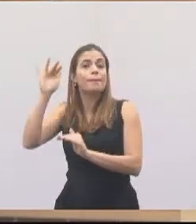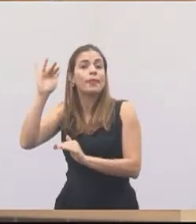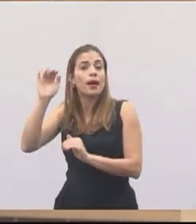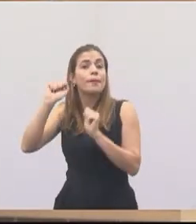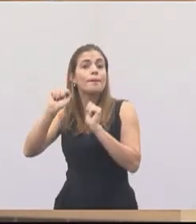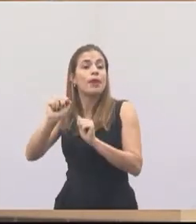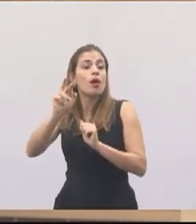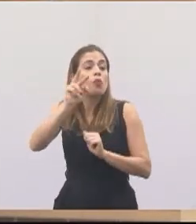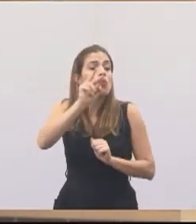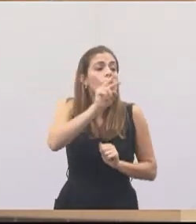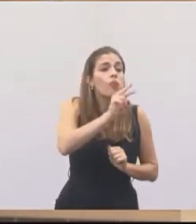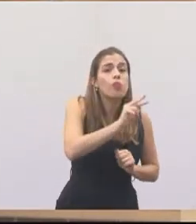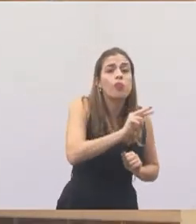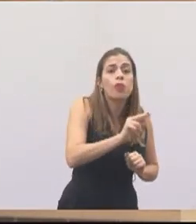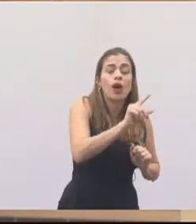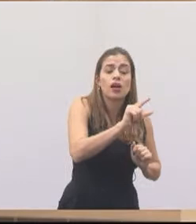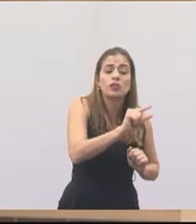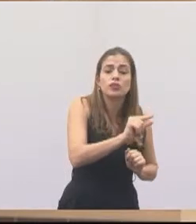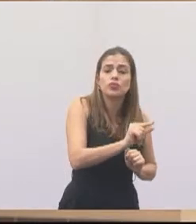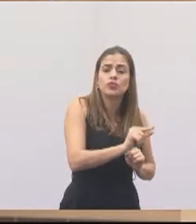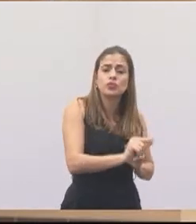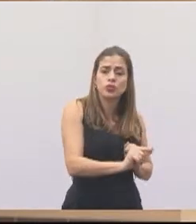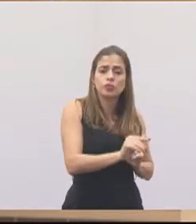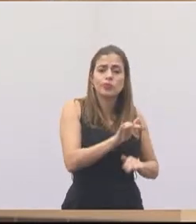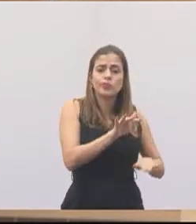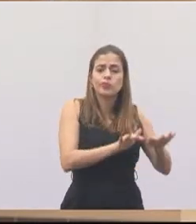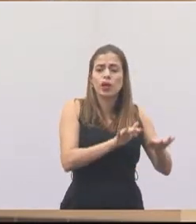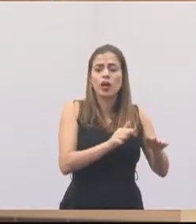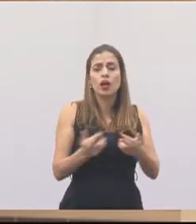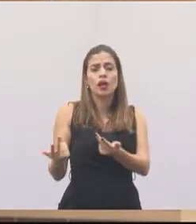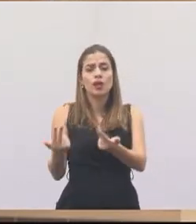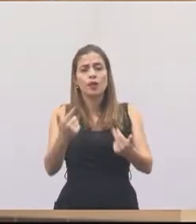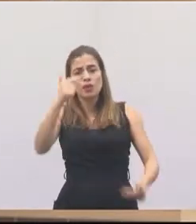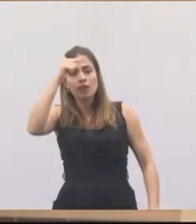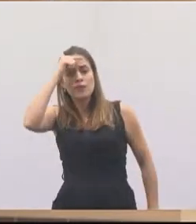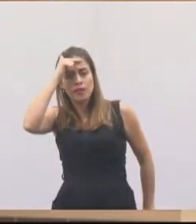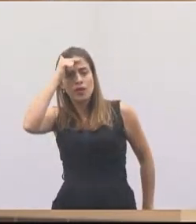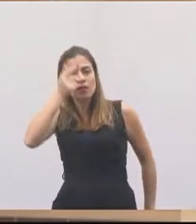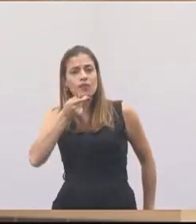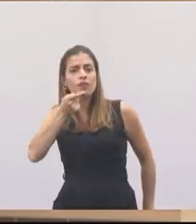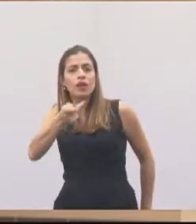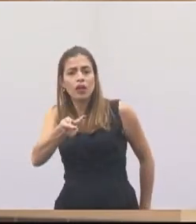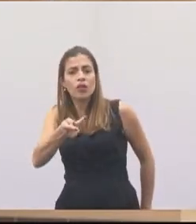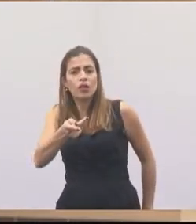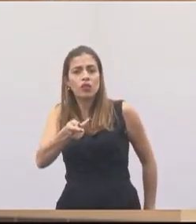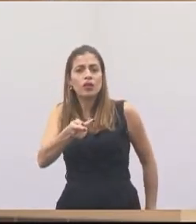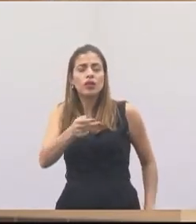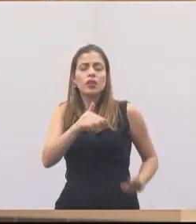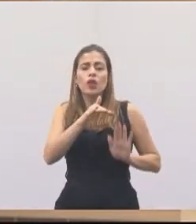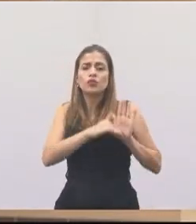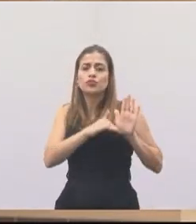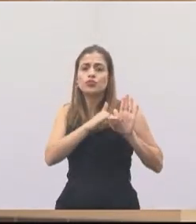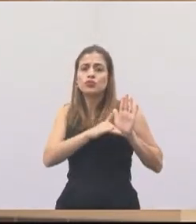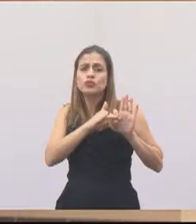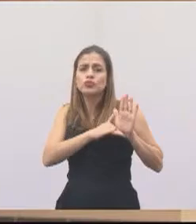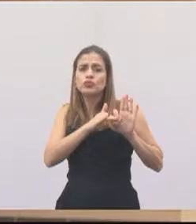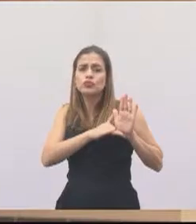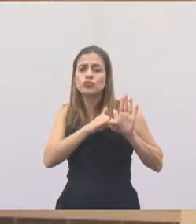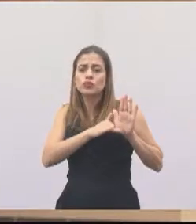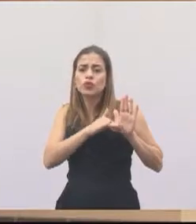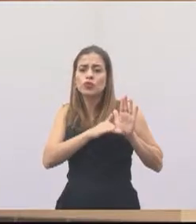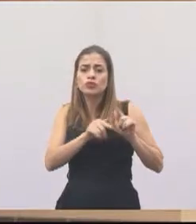aí essa diminuição, como o Luiz Flávio falou aqui, rever esse desconto que são feitos aí